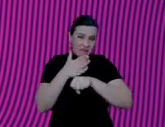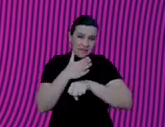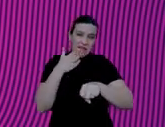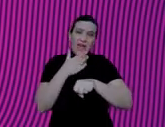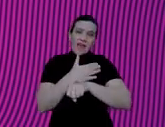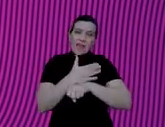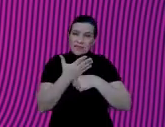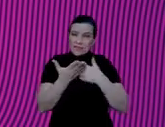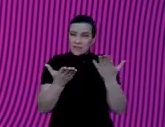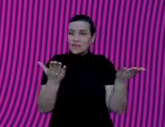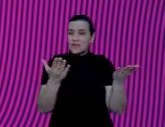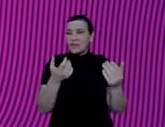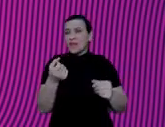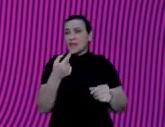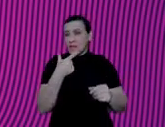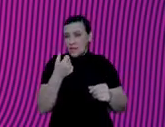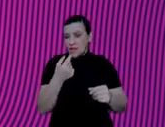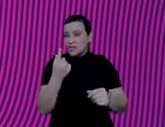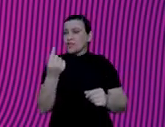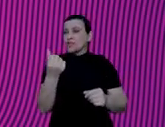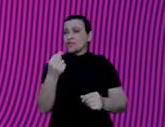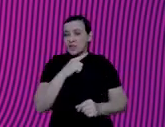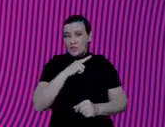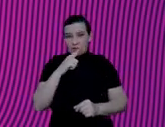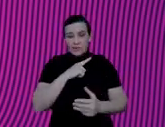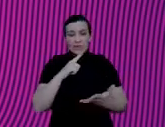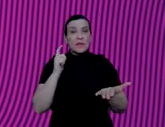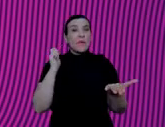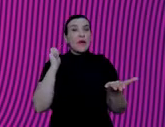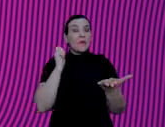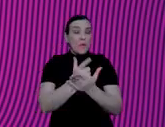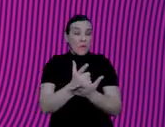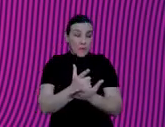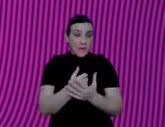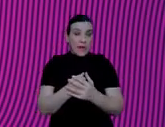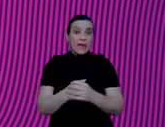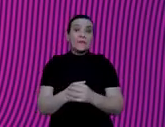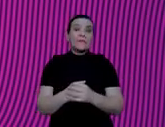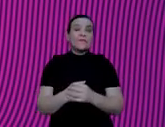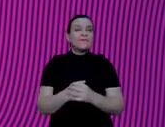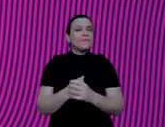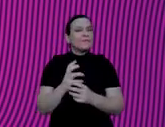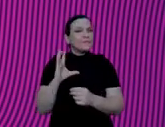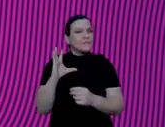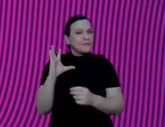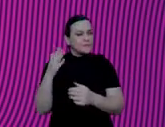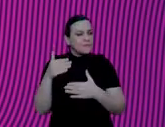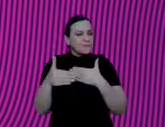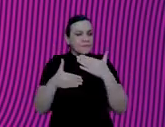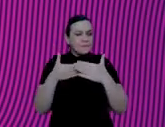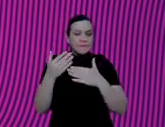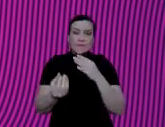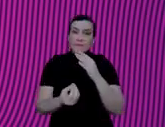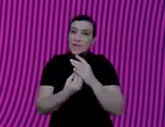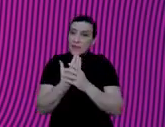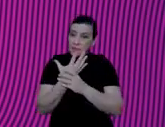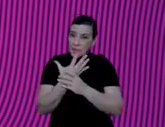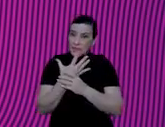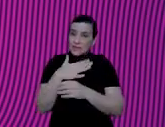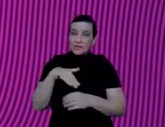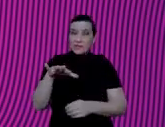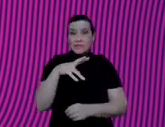tem dinheiro para comprar, portanto, o quadro típico que vai aparecer na rede privada de saúde. Então, nós podemos ter as